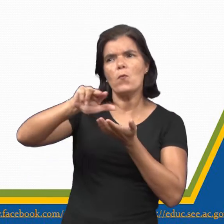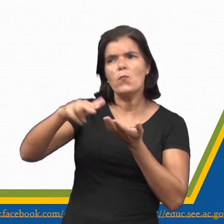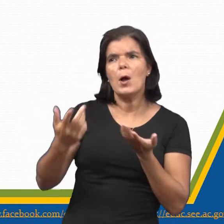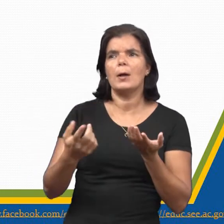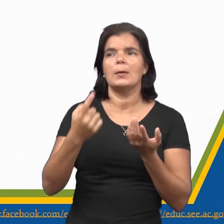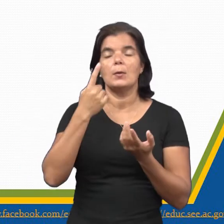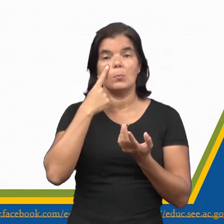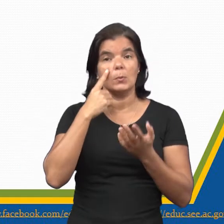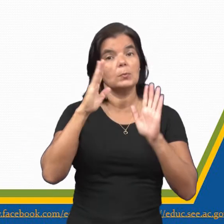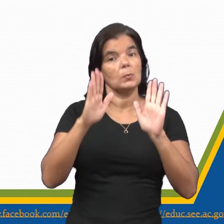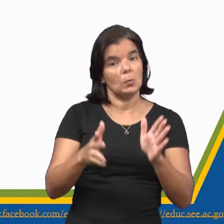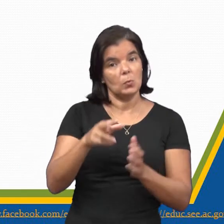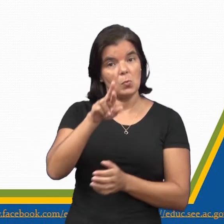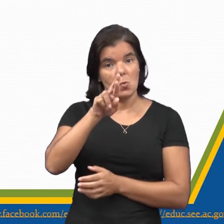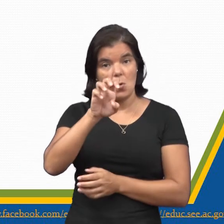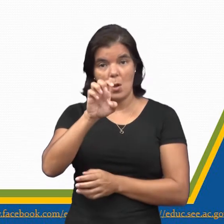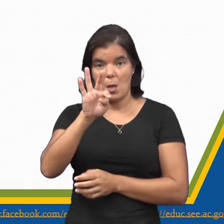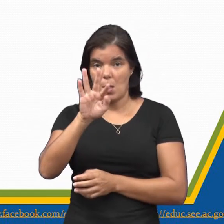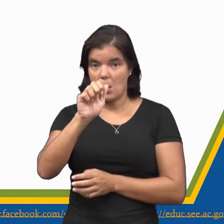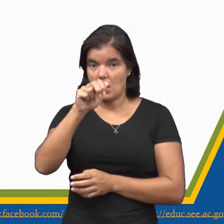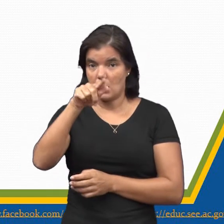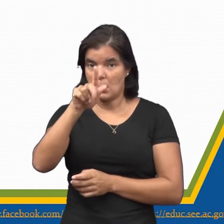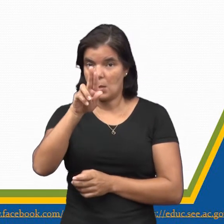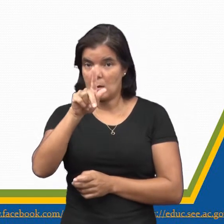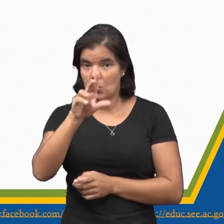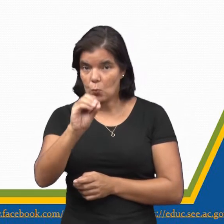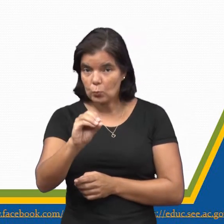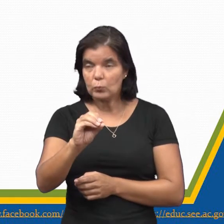Nesse caso, como eu falei, nós vamos trabalhar com a área do triângulo retângulo.